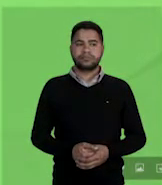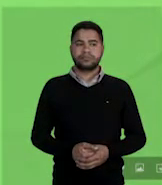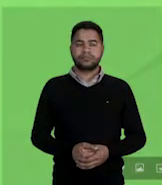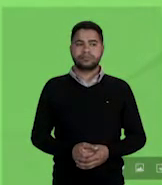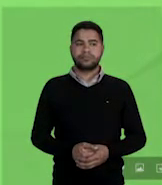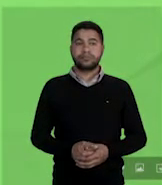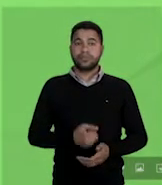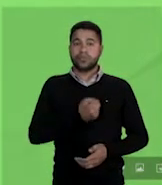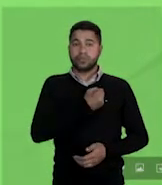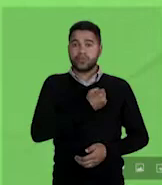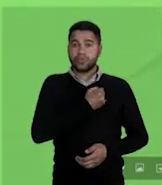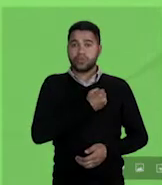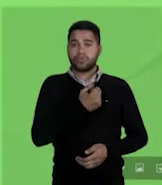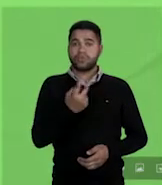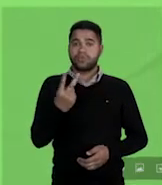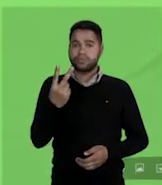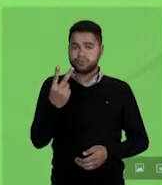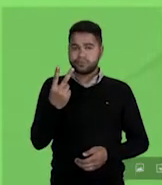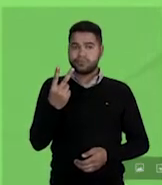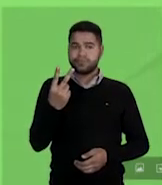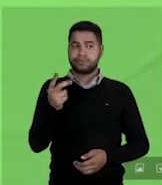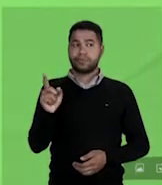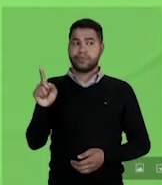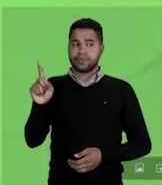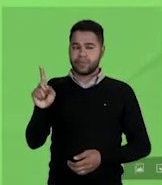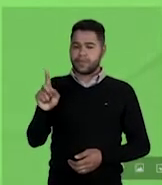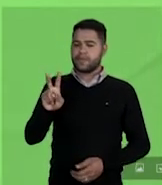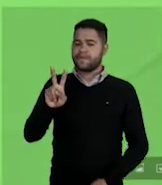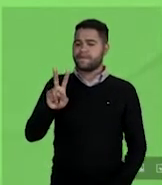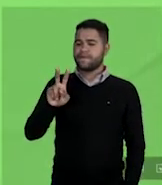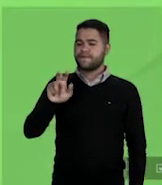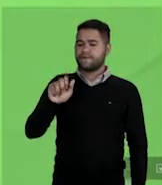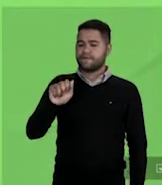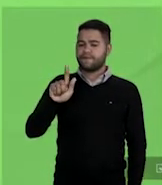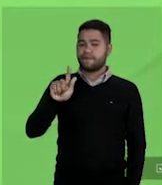número 2 é a vagina.